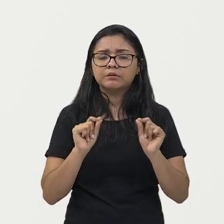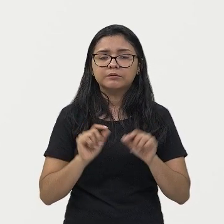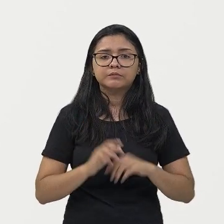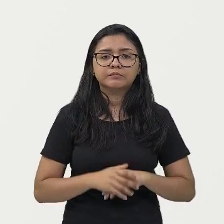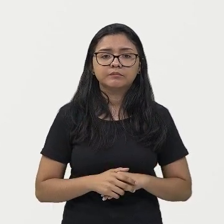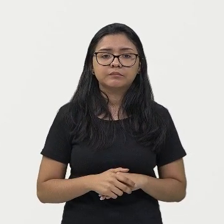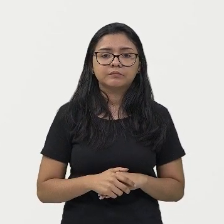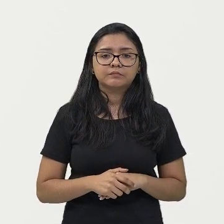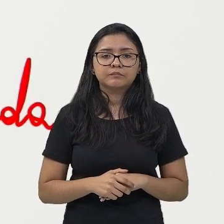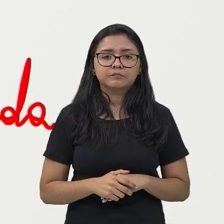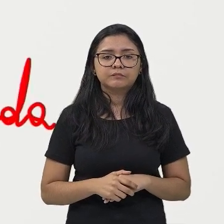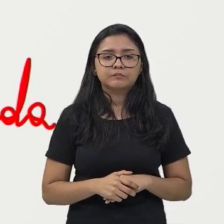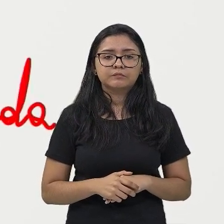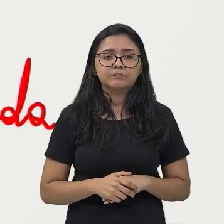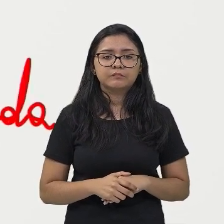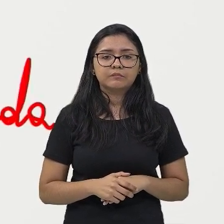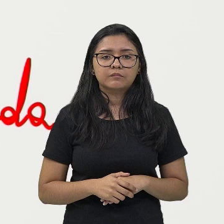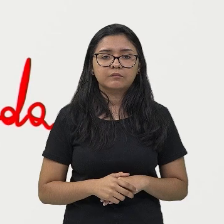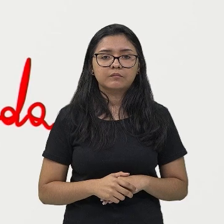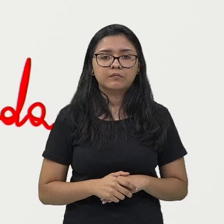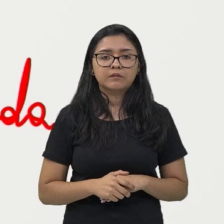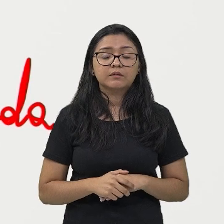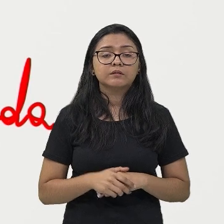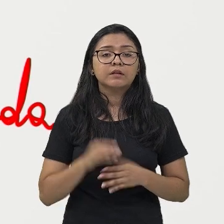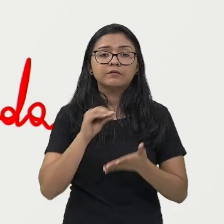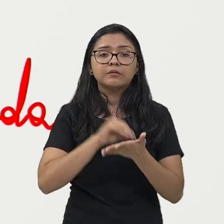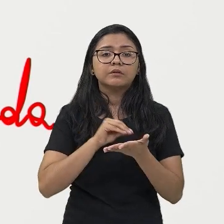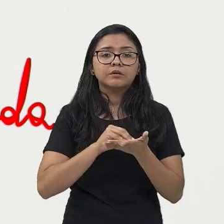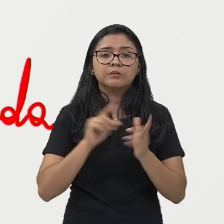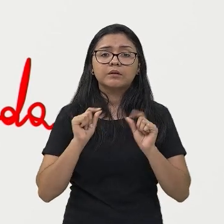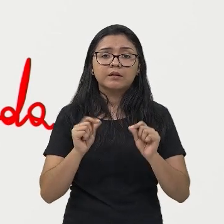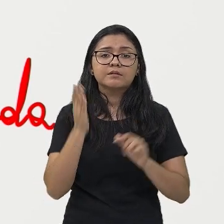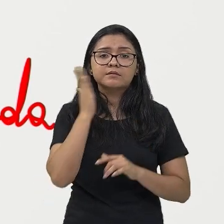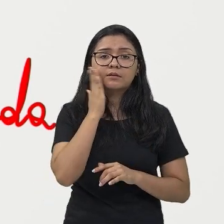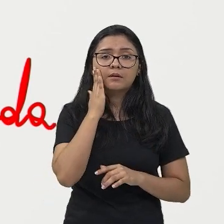voltando aqui, né, para a questão, está faltando agora